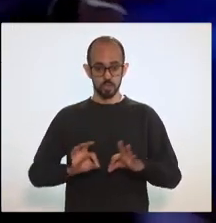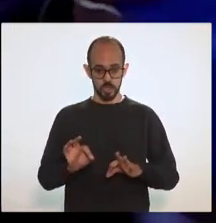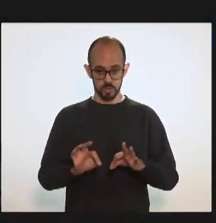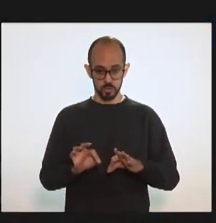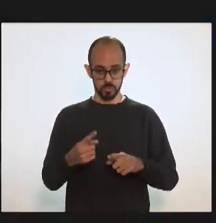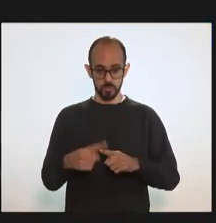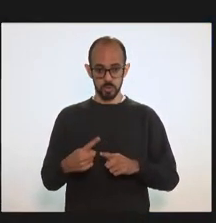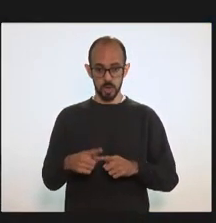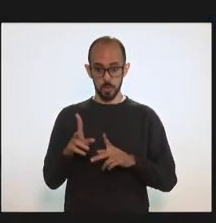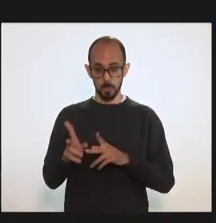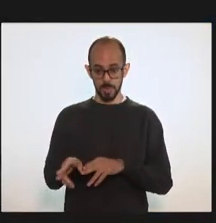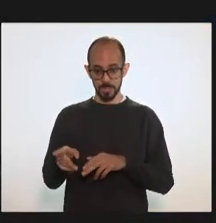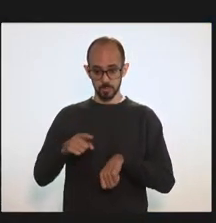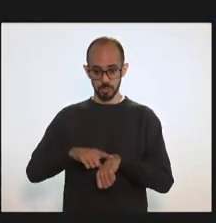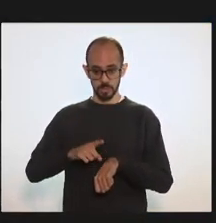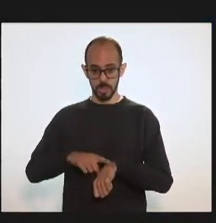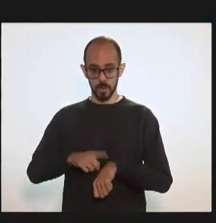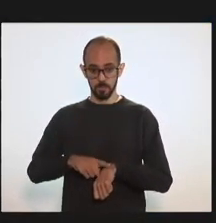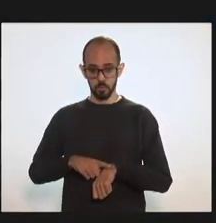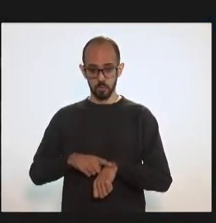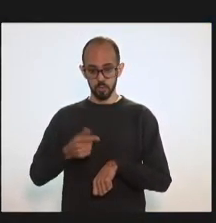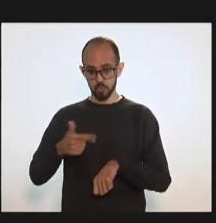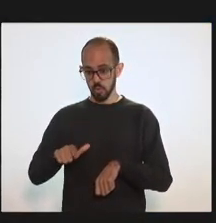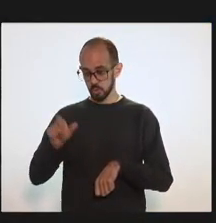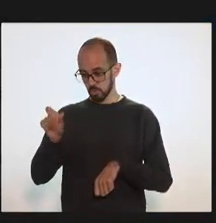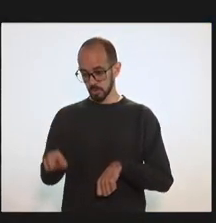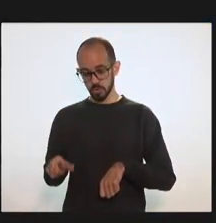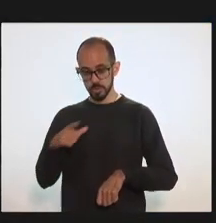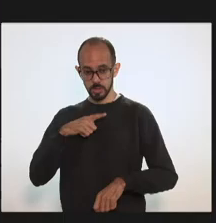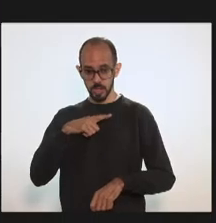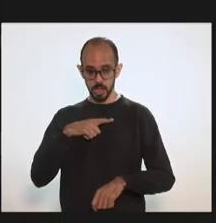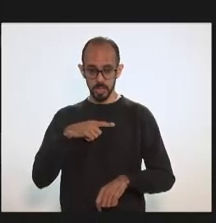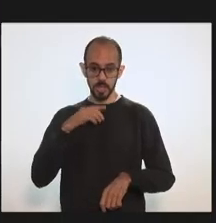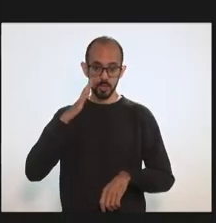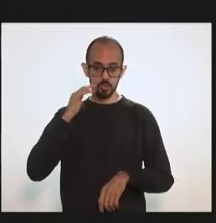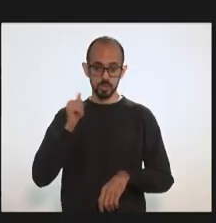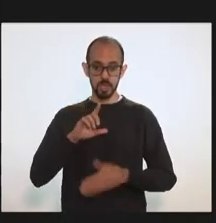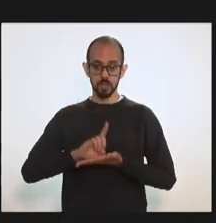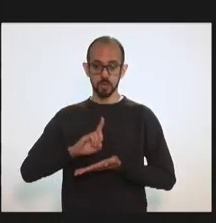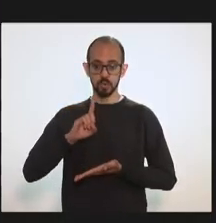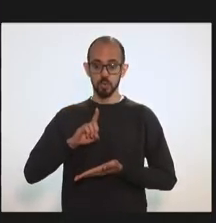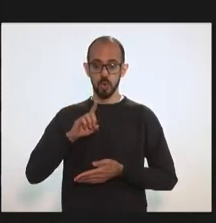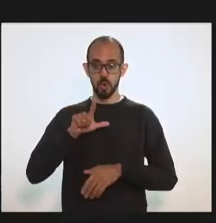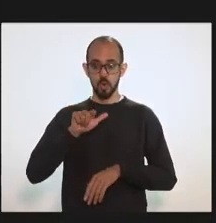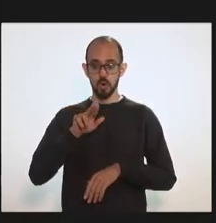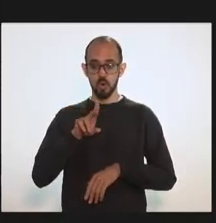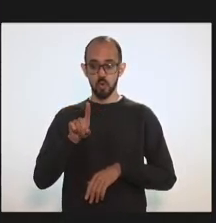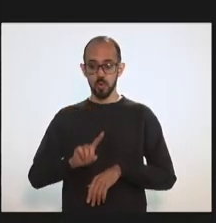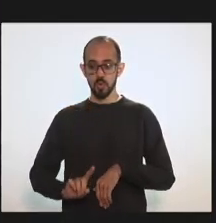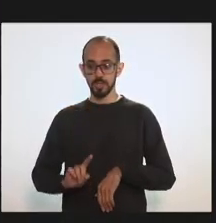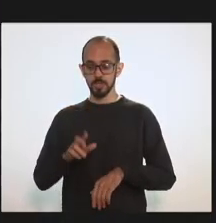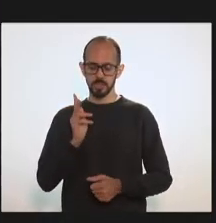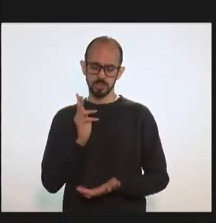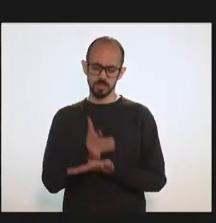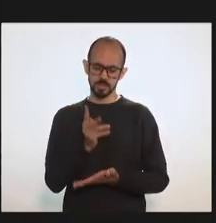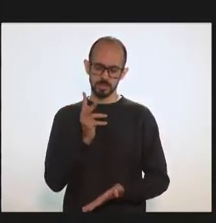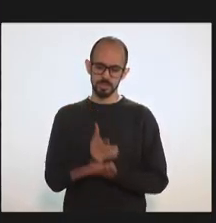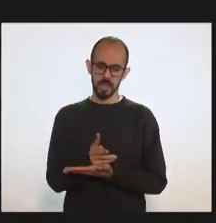vou procurar me informar, já que eu sou novo nessa comissão, qual é o procedimento que são adotados com outros